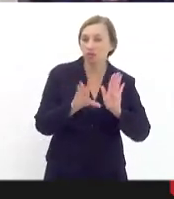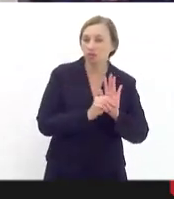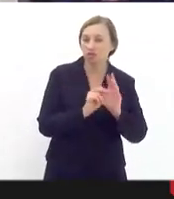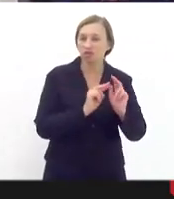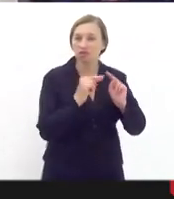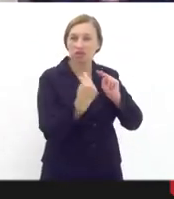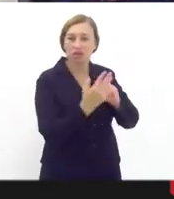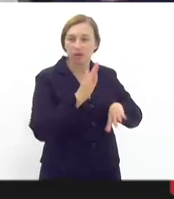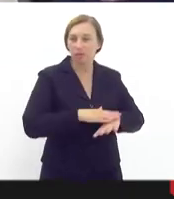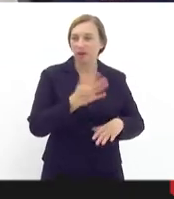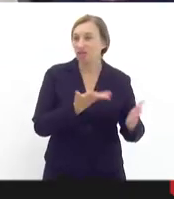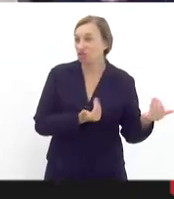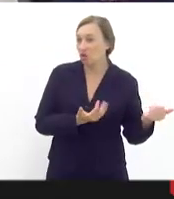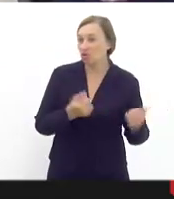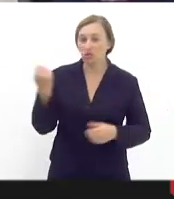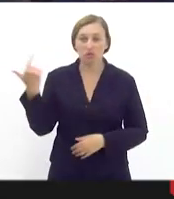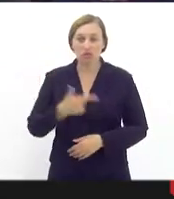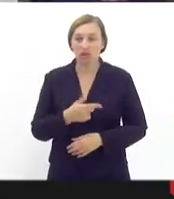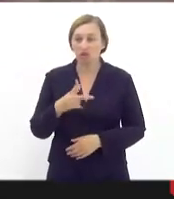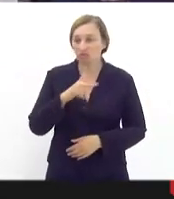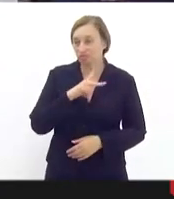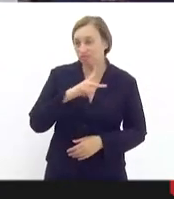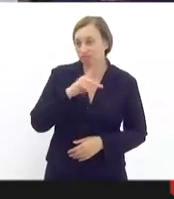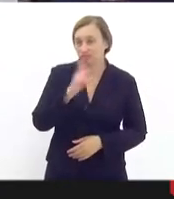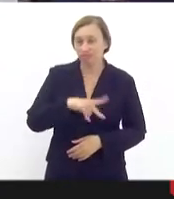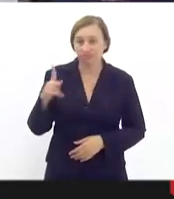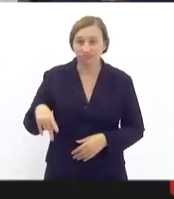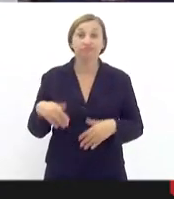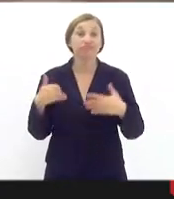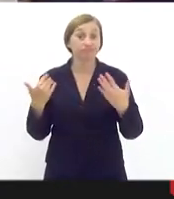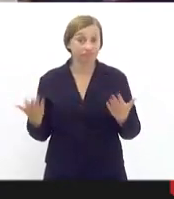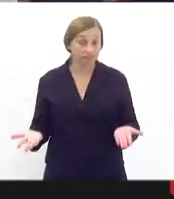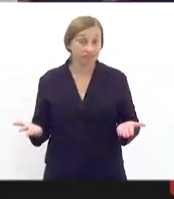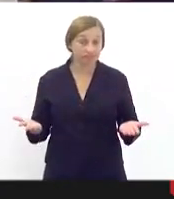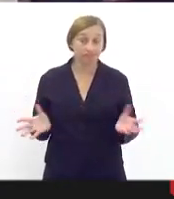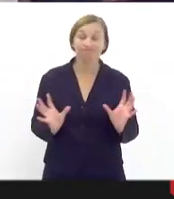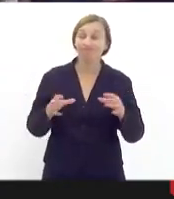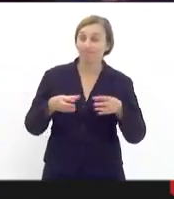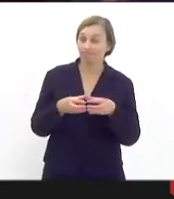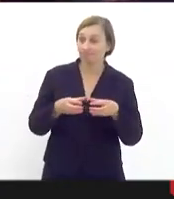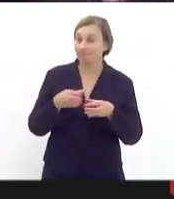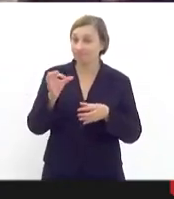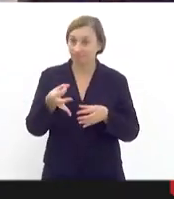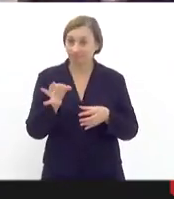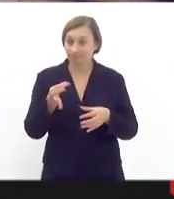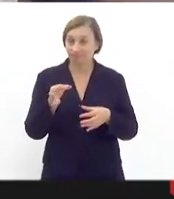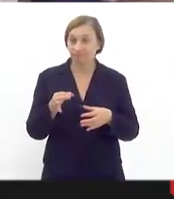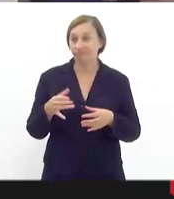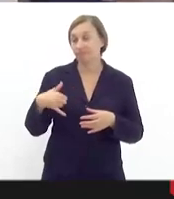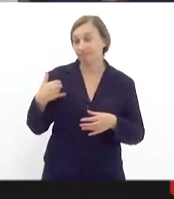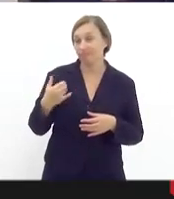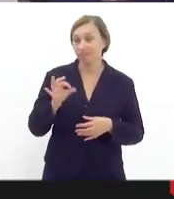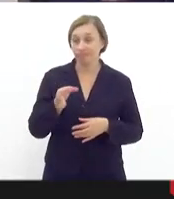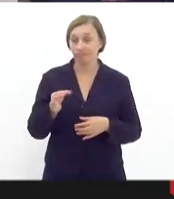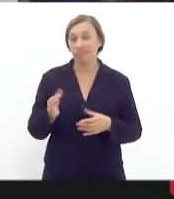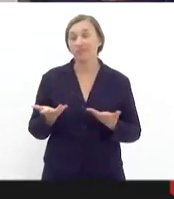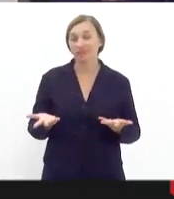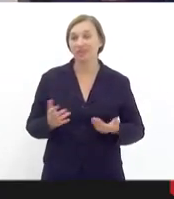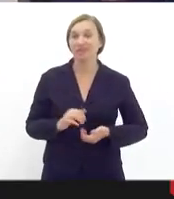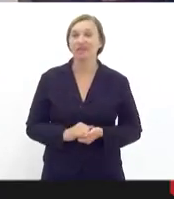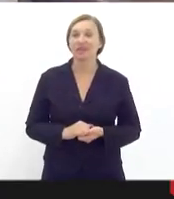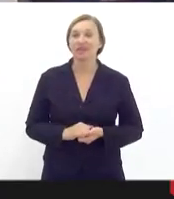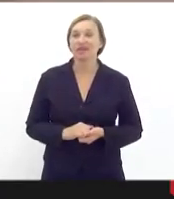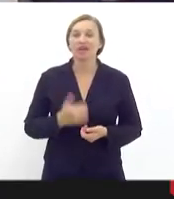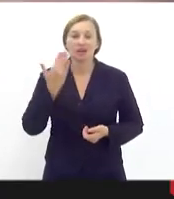os jovens do que os próprios professores, uma certa faixa, né, um certo grupo, né, etário, né? Sem ser etarista, né? Porque eu